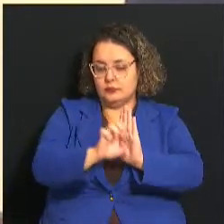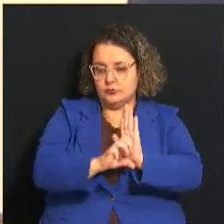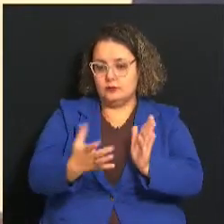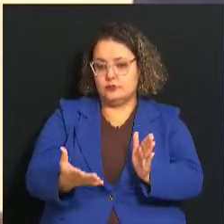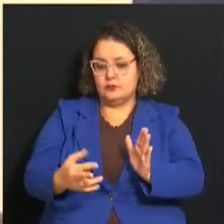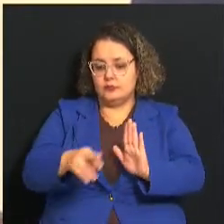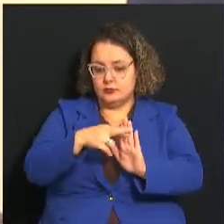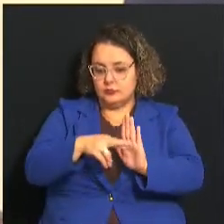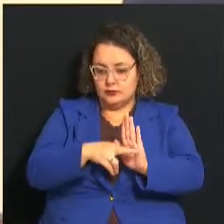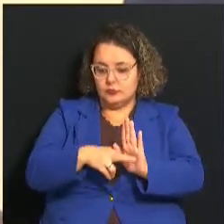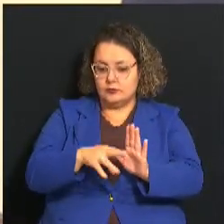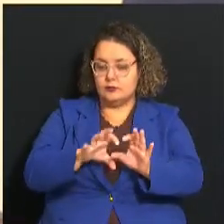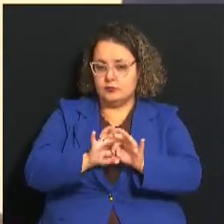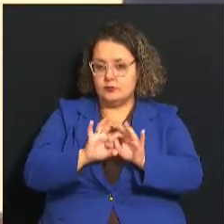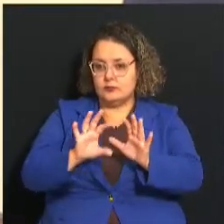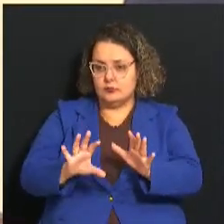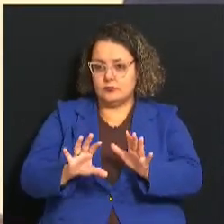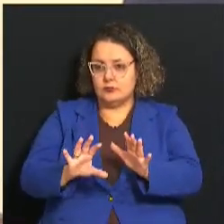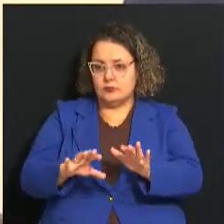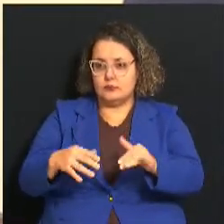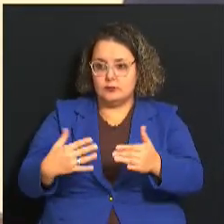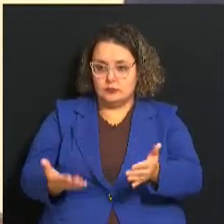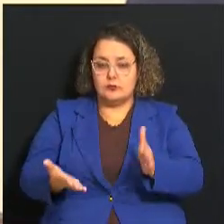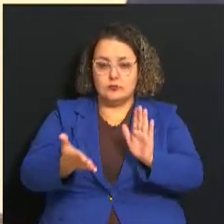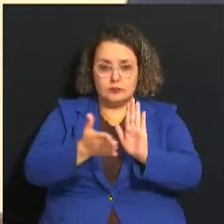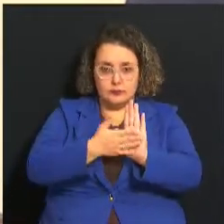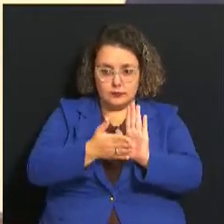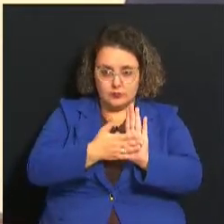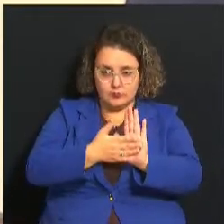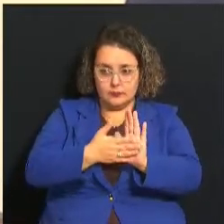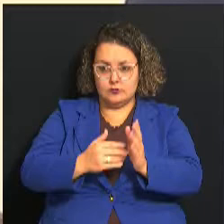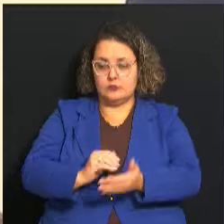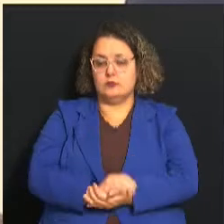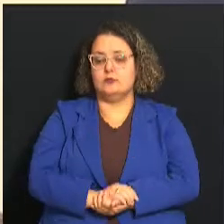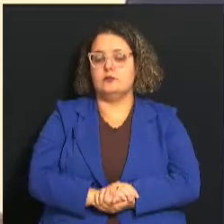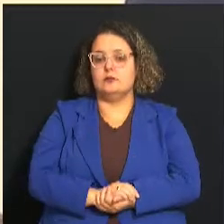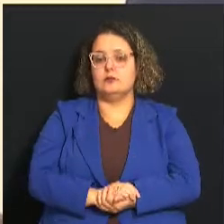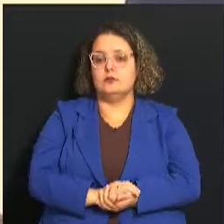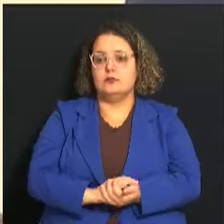Câmara, permite. Mas é uma proposta, é uma minuta.